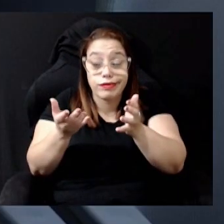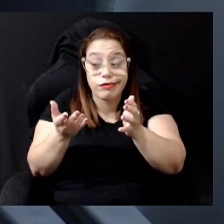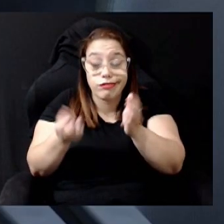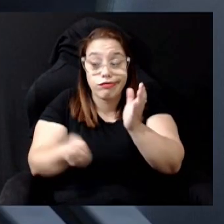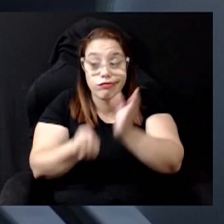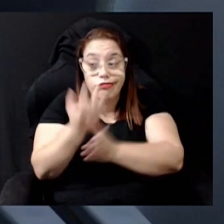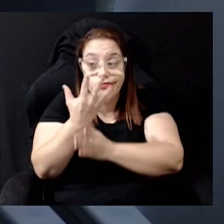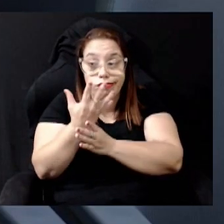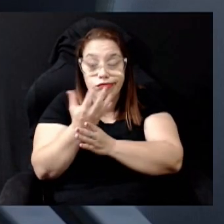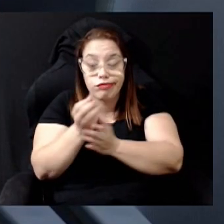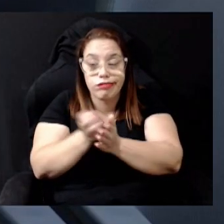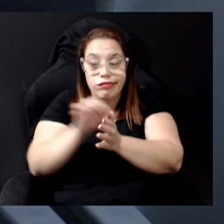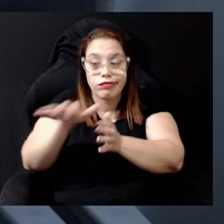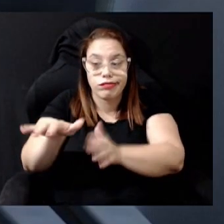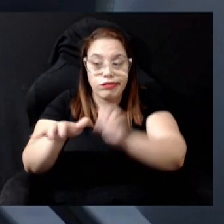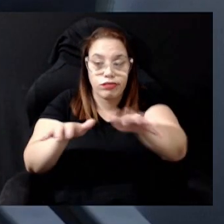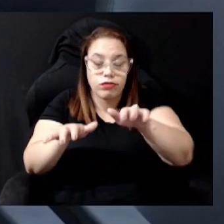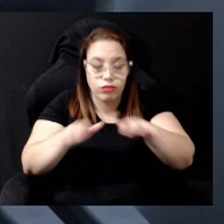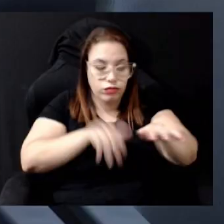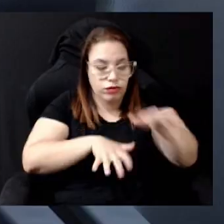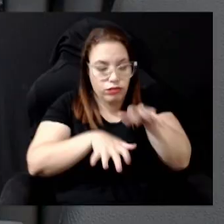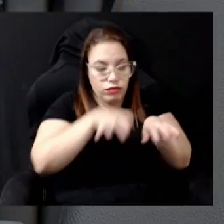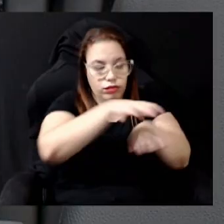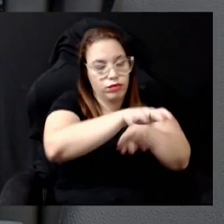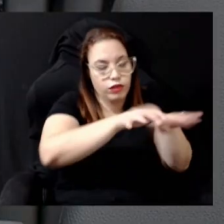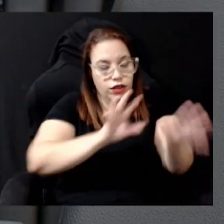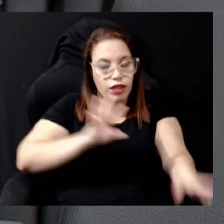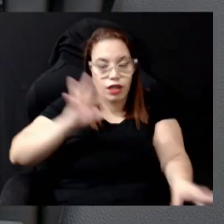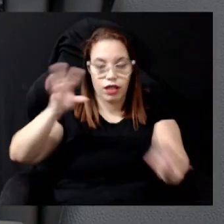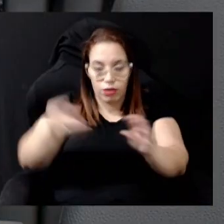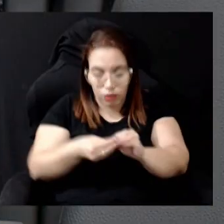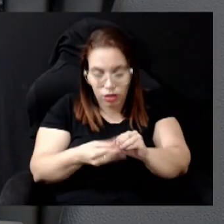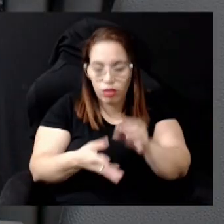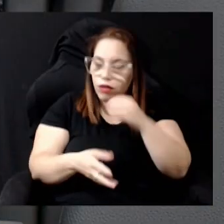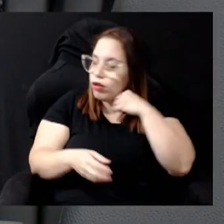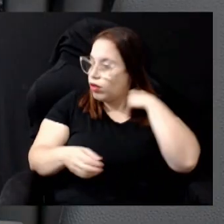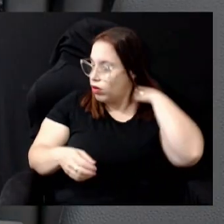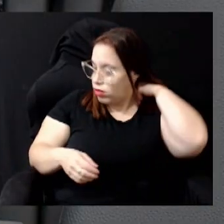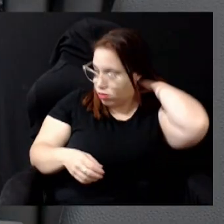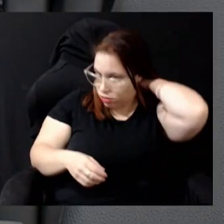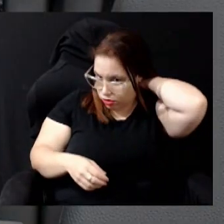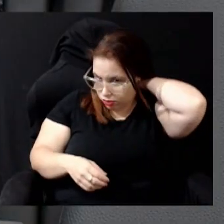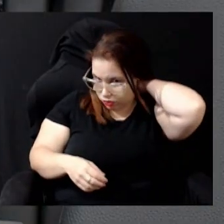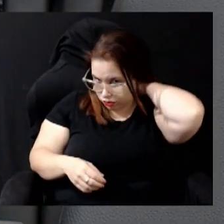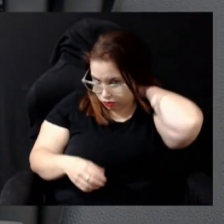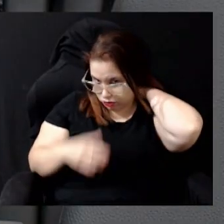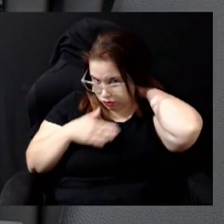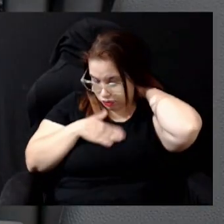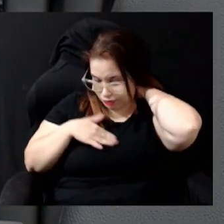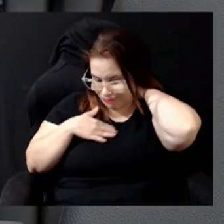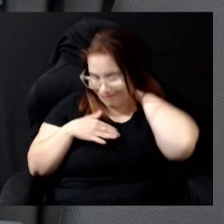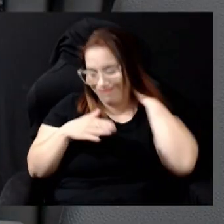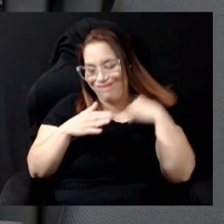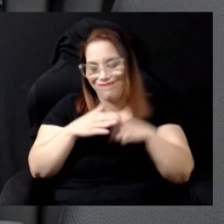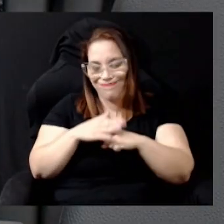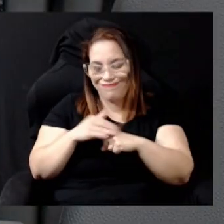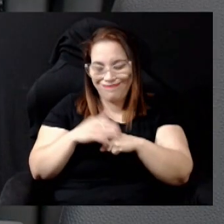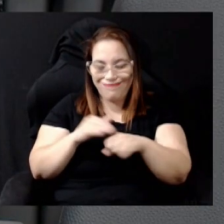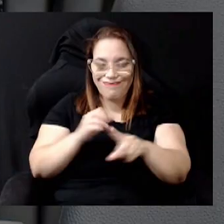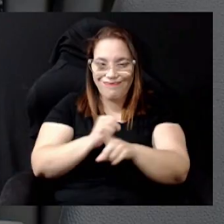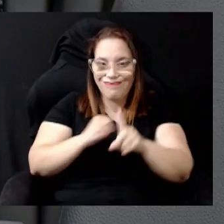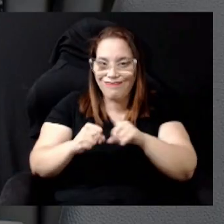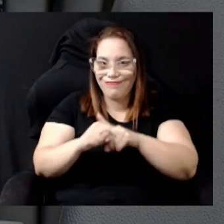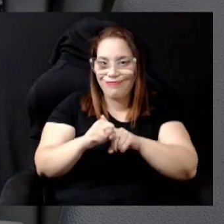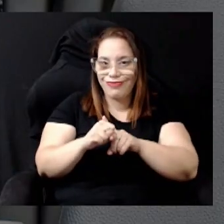distribuição dessas emendas? Carla, eu tenho um carinho muito especial pela área da assistência social. A gente que vem da periferia sempre tem